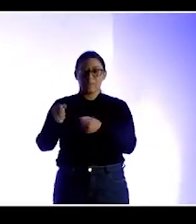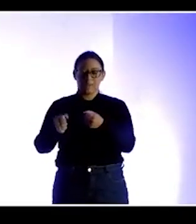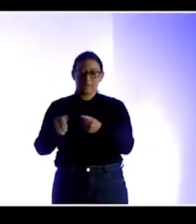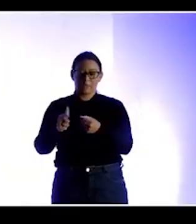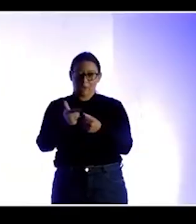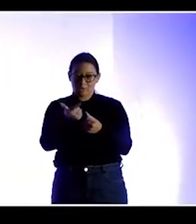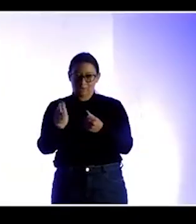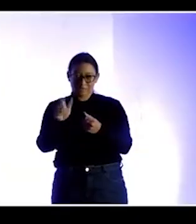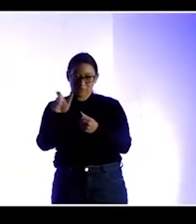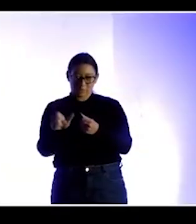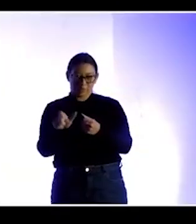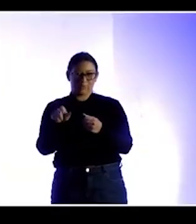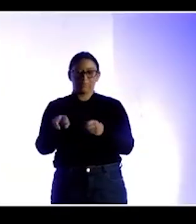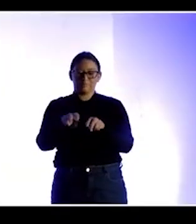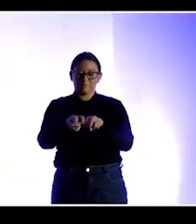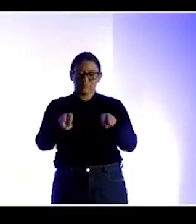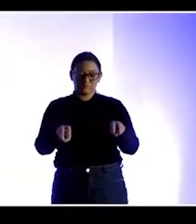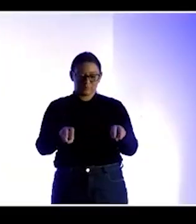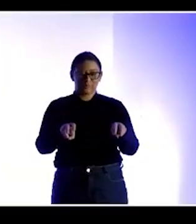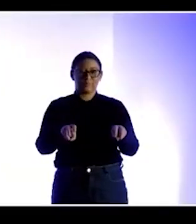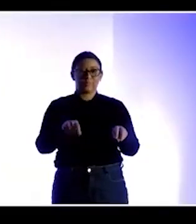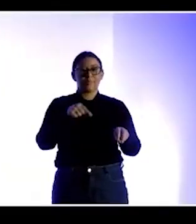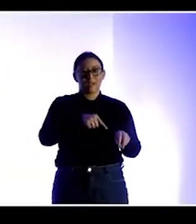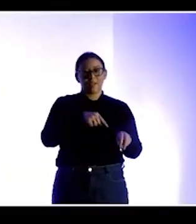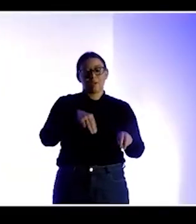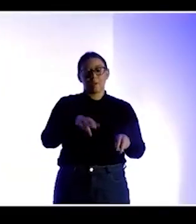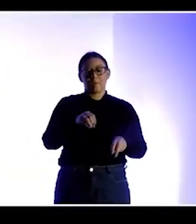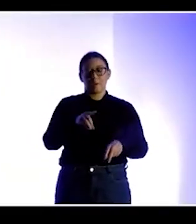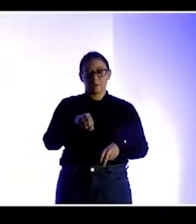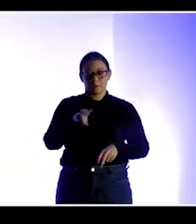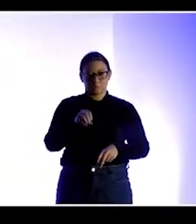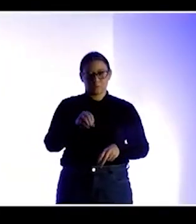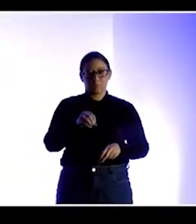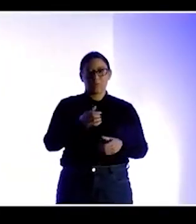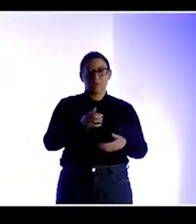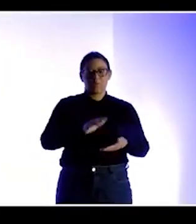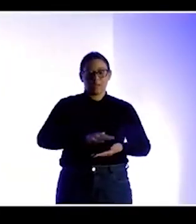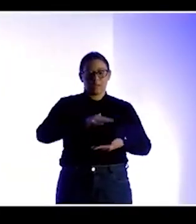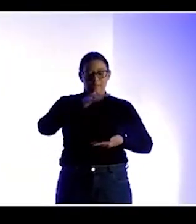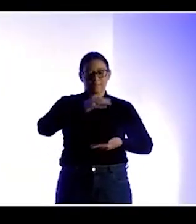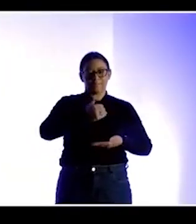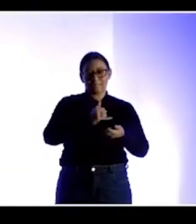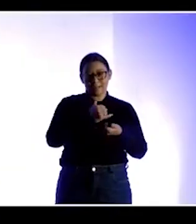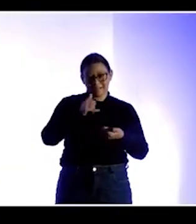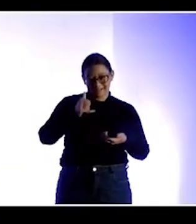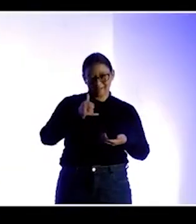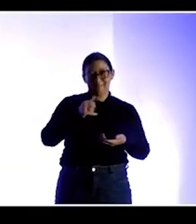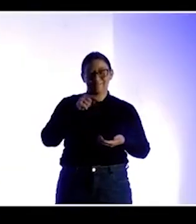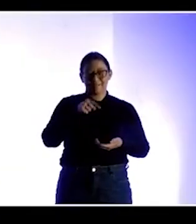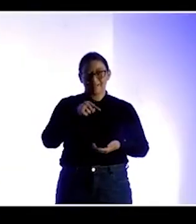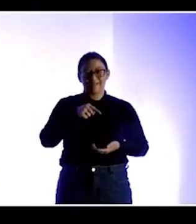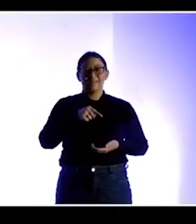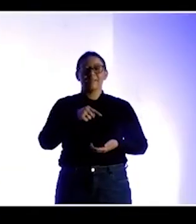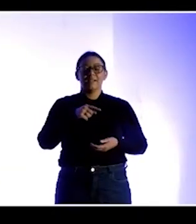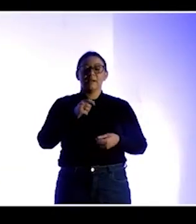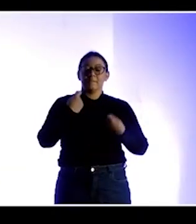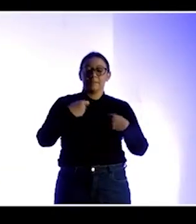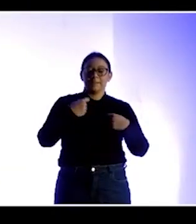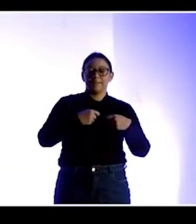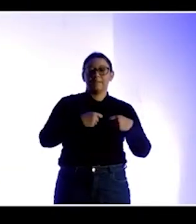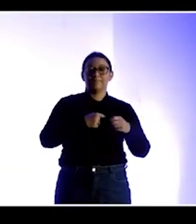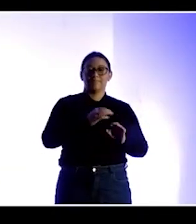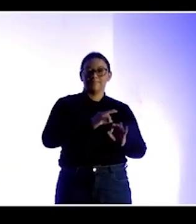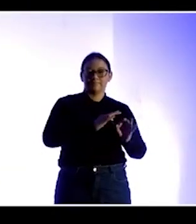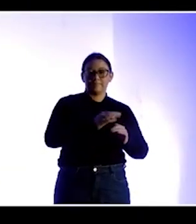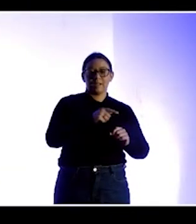tem as baterias, esses módulos, que se chamam módulos de baterias de lítio, sendo desmontados lá no laboratório para fazer um